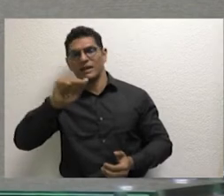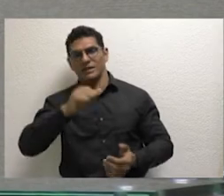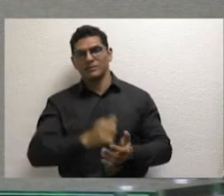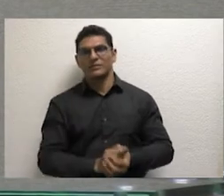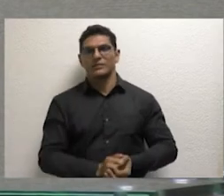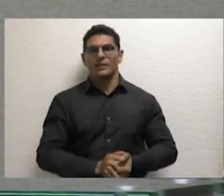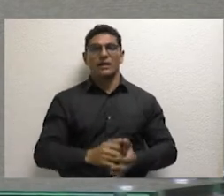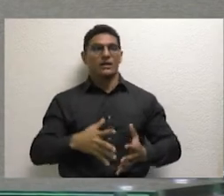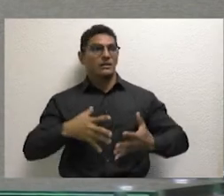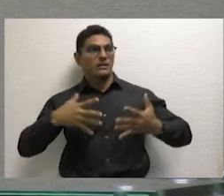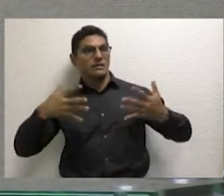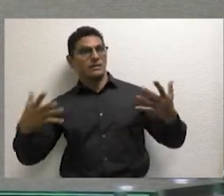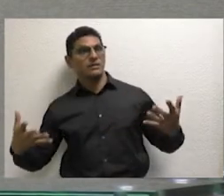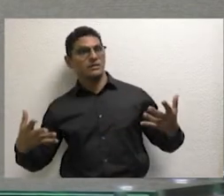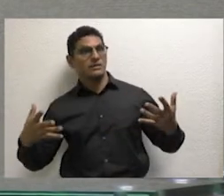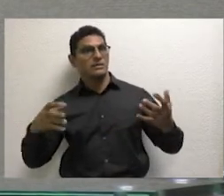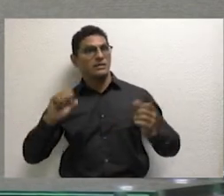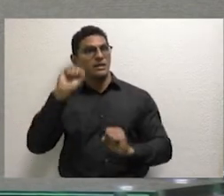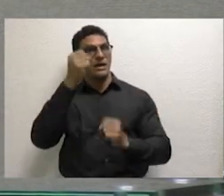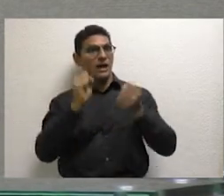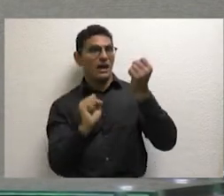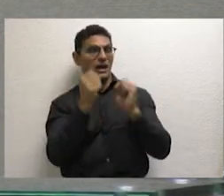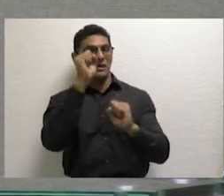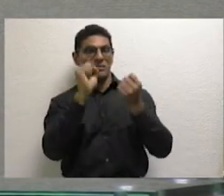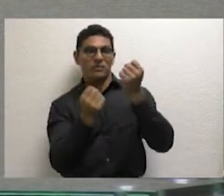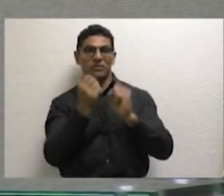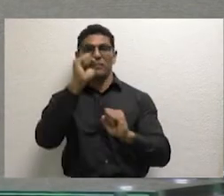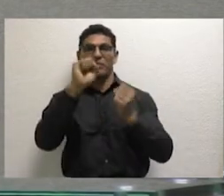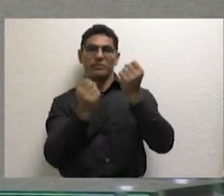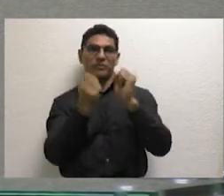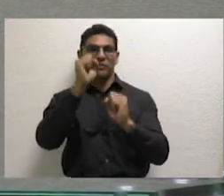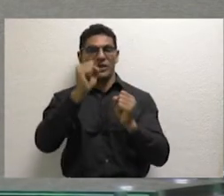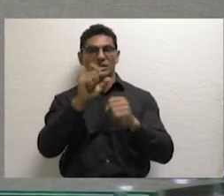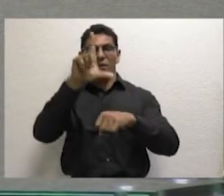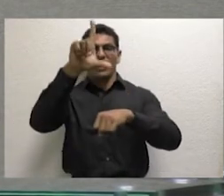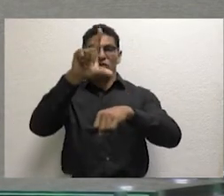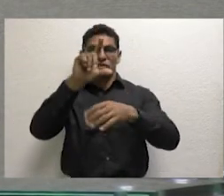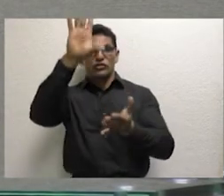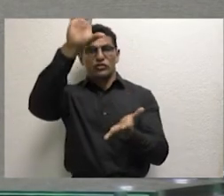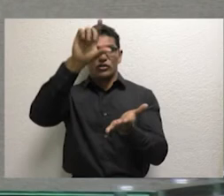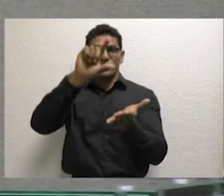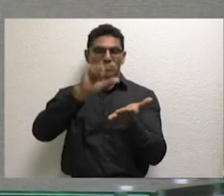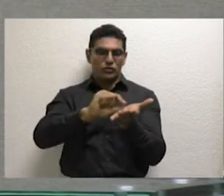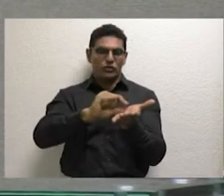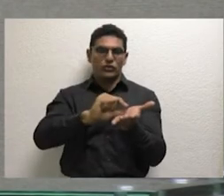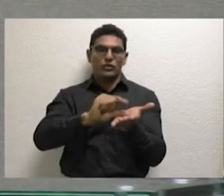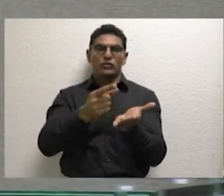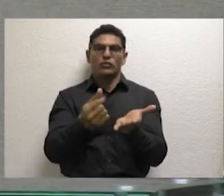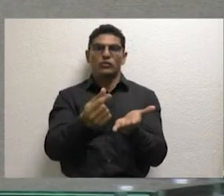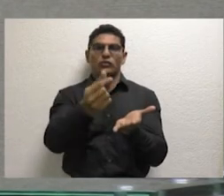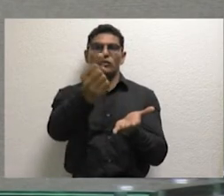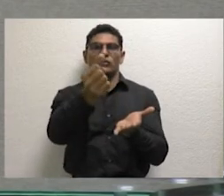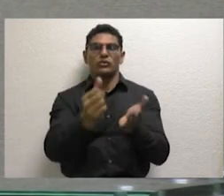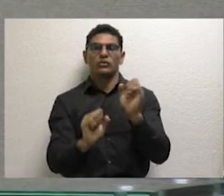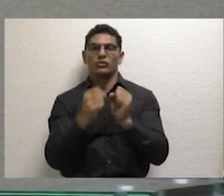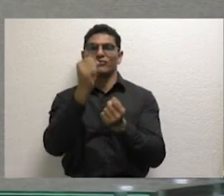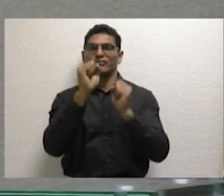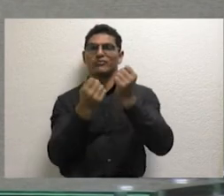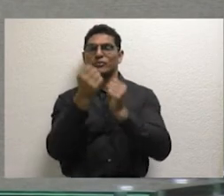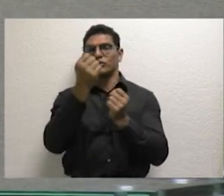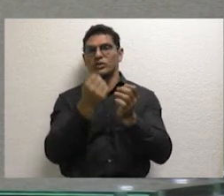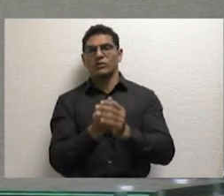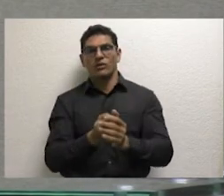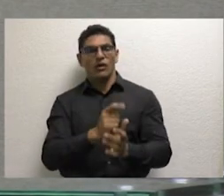as grandes empresas para diminuir o custo de produção eu vejo agora ali na manhã de hoje que o governo